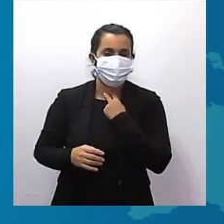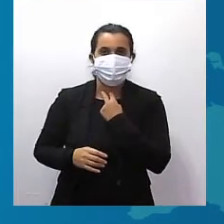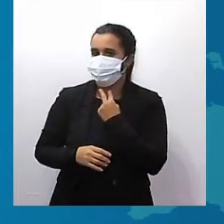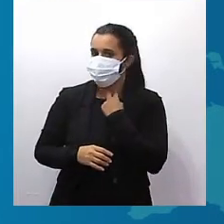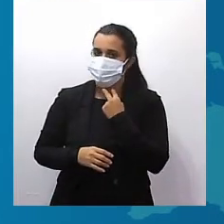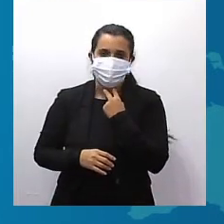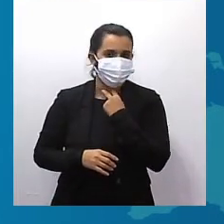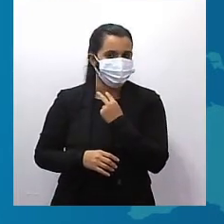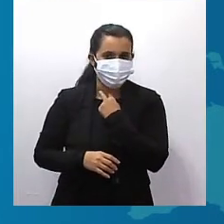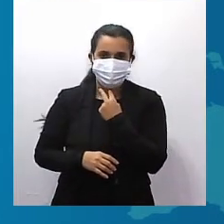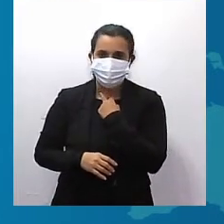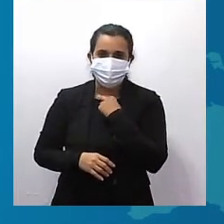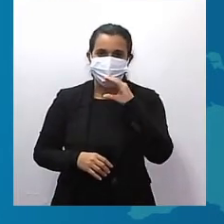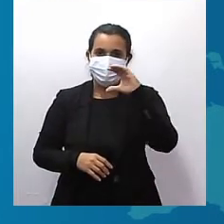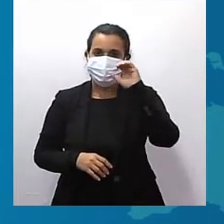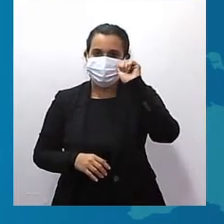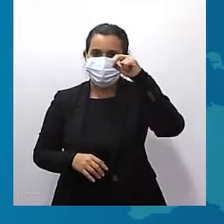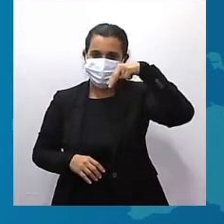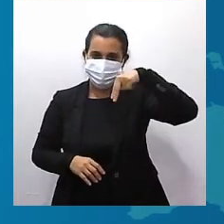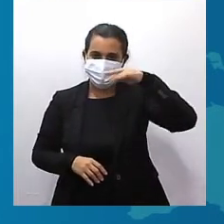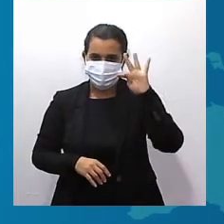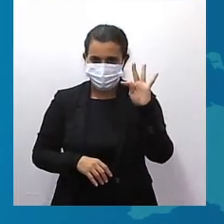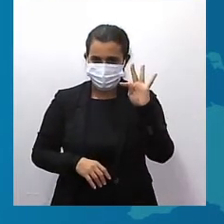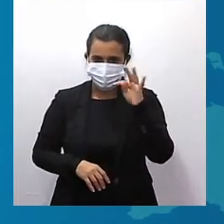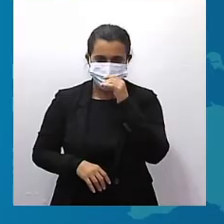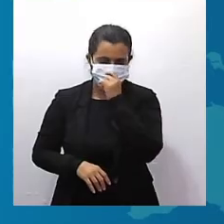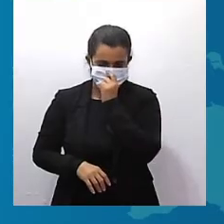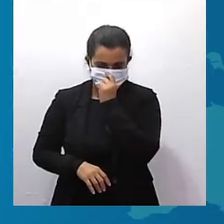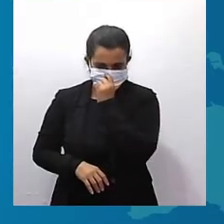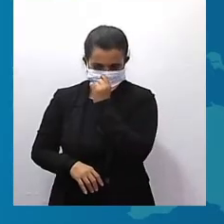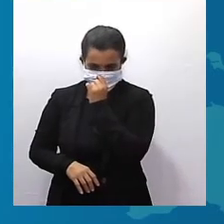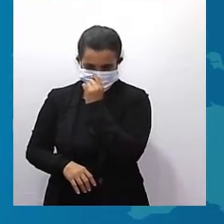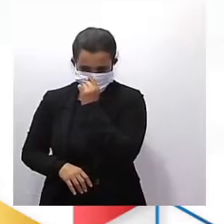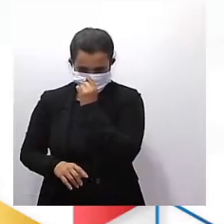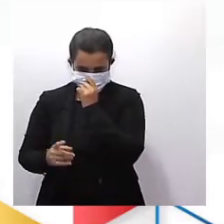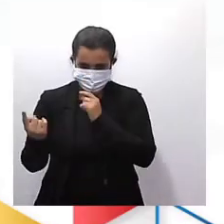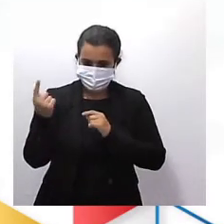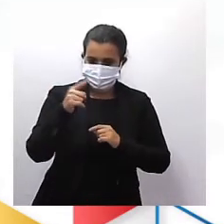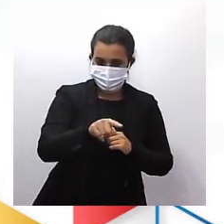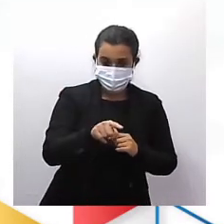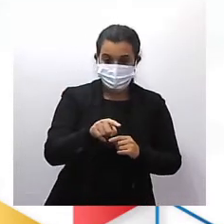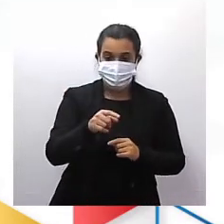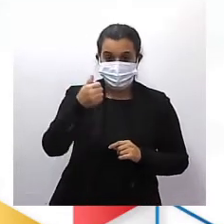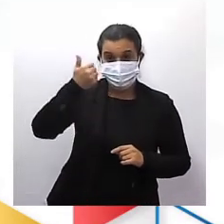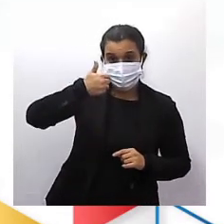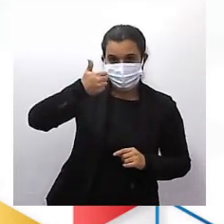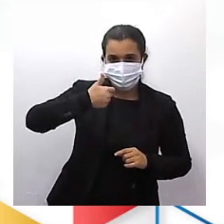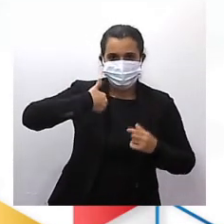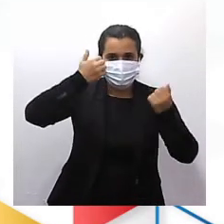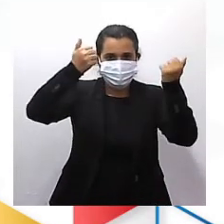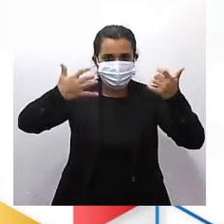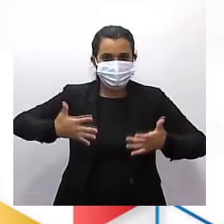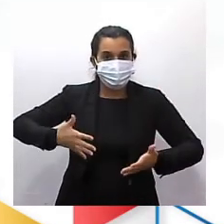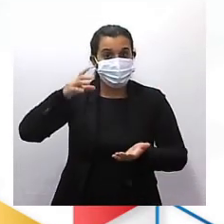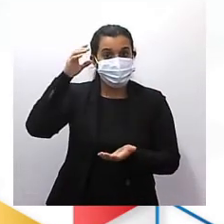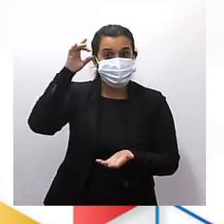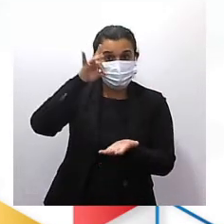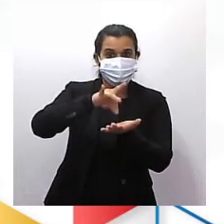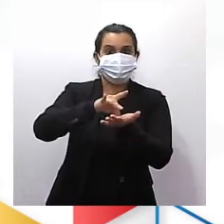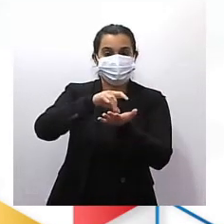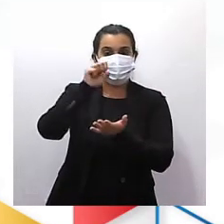Can't. Então, se liga aí nessa parte afirmativa, eu vou ler primeiramente com você os